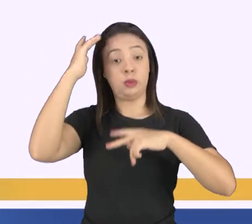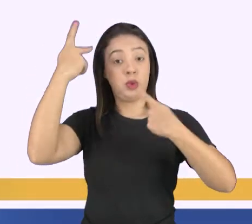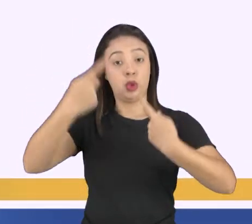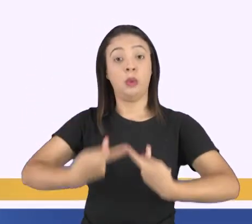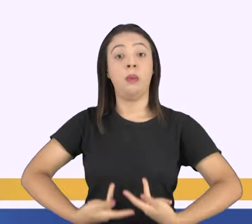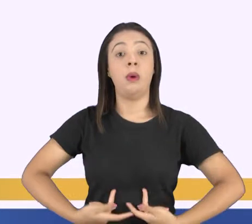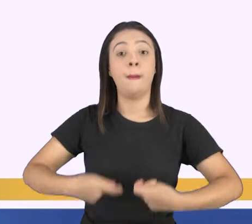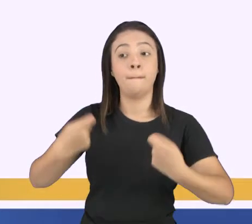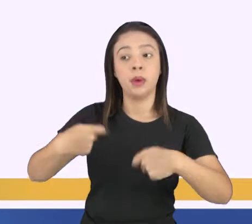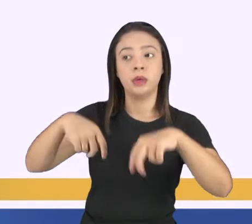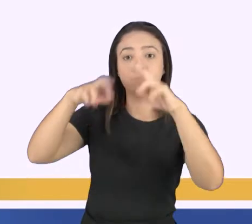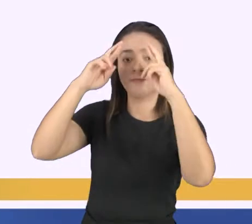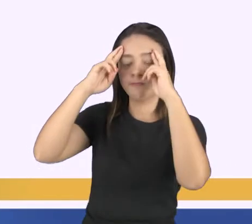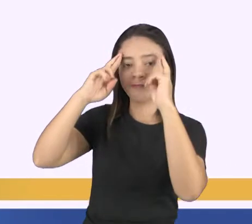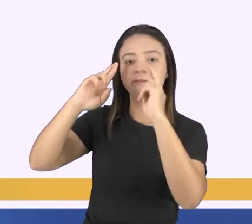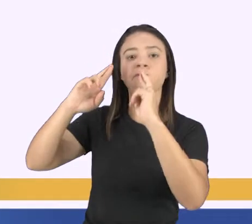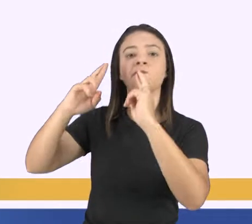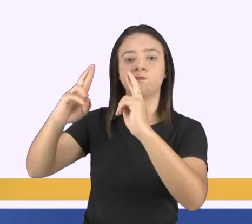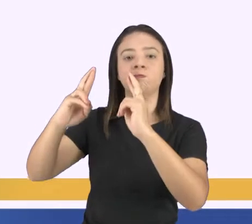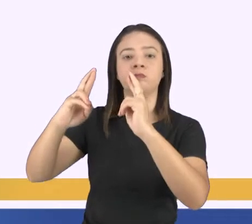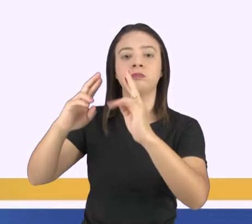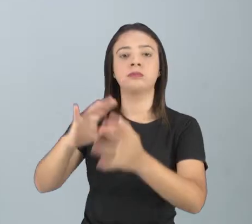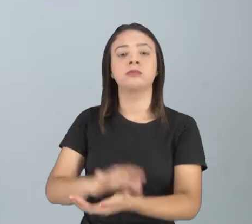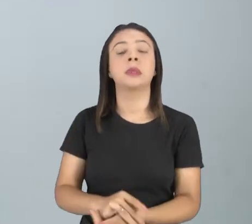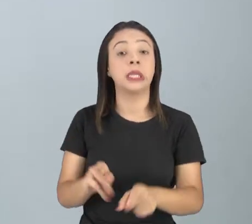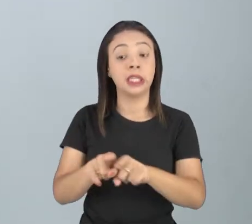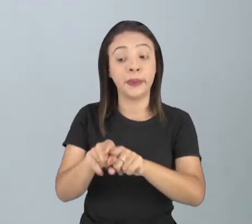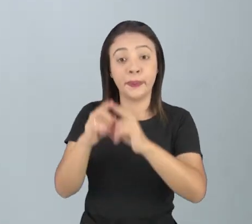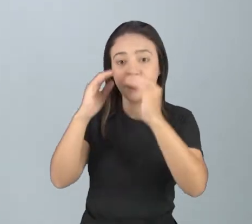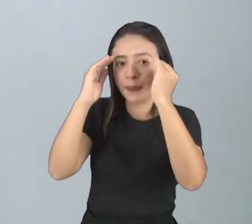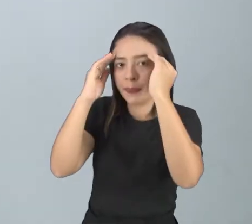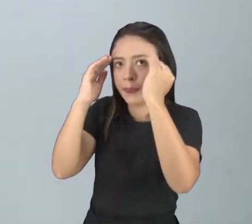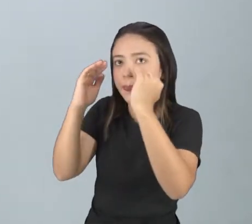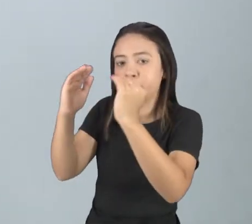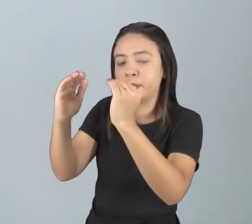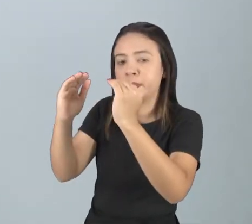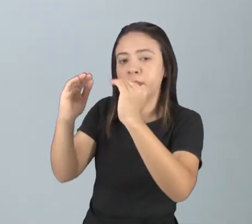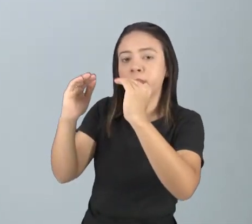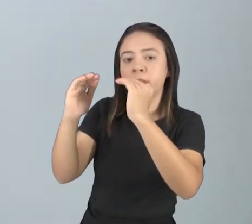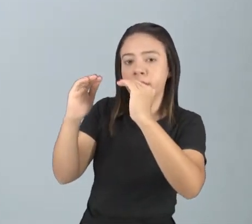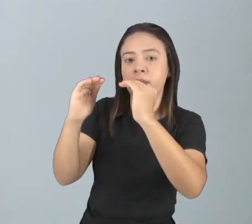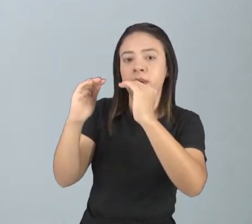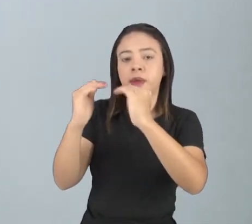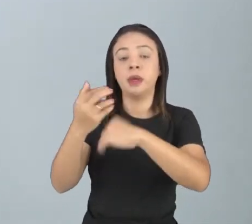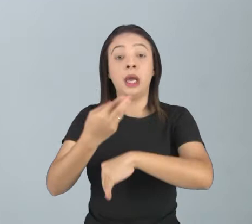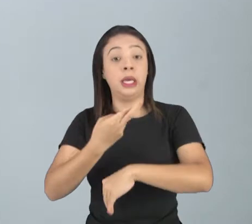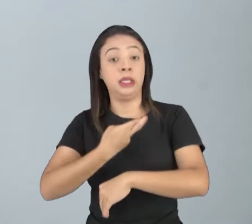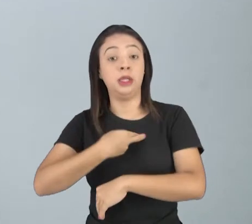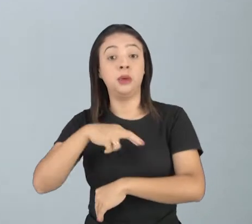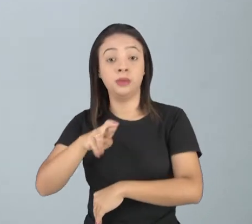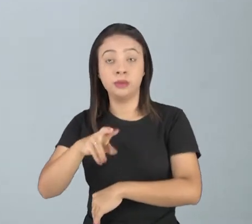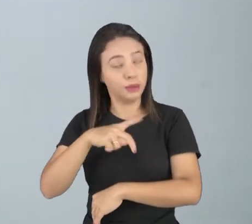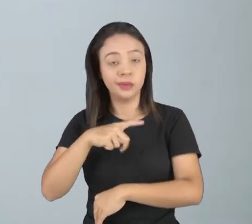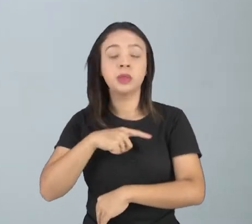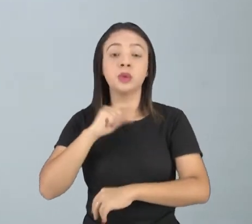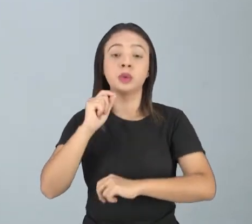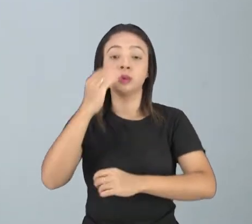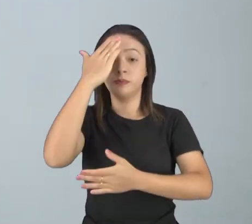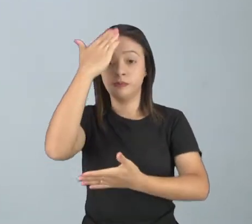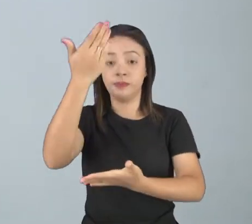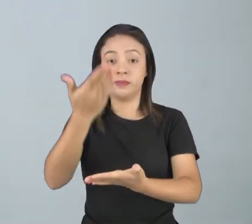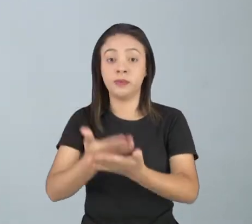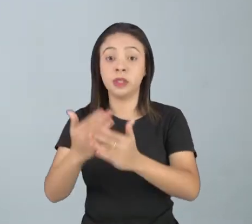ser respeitado e ter obediência. Então, a religião, ela vai ter crenças em